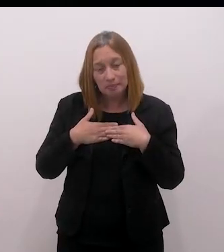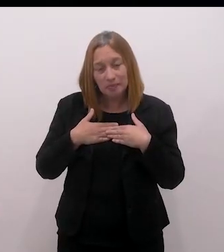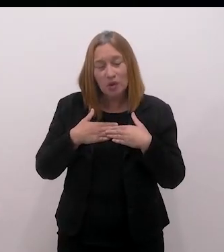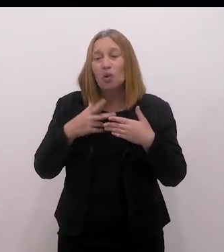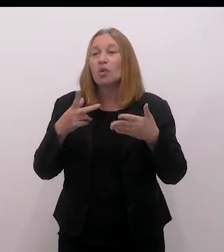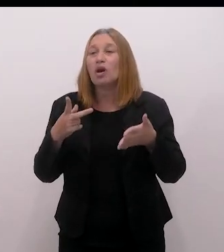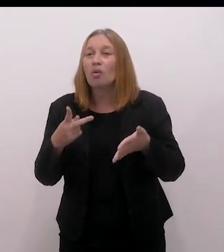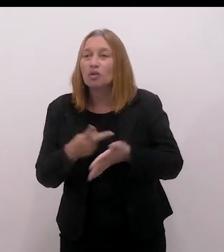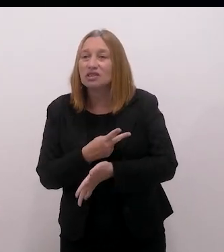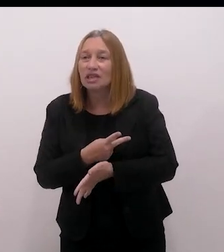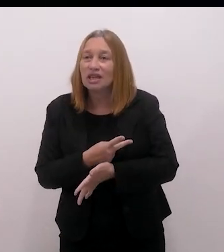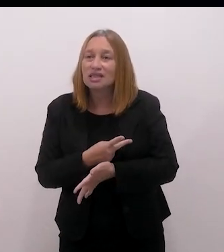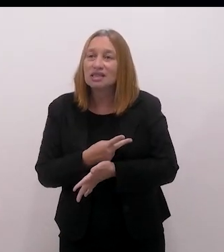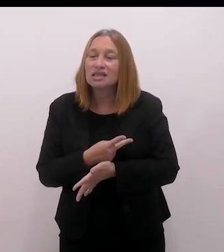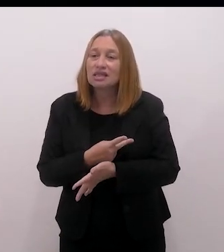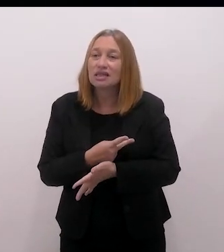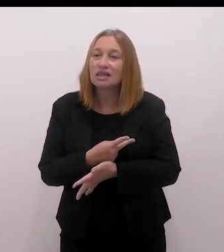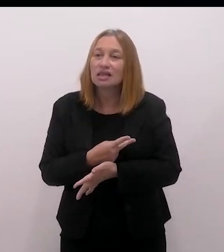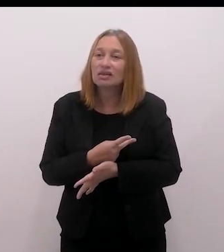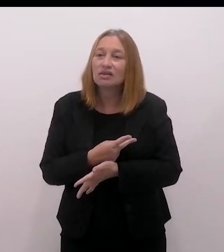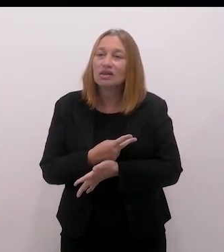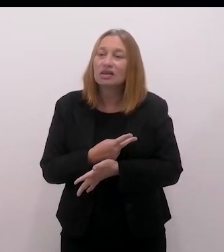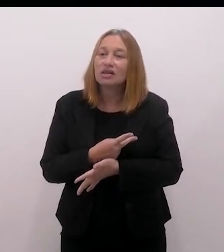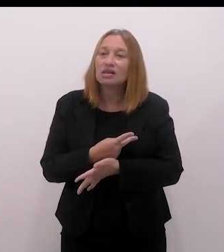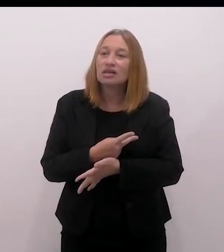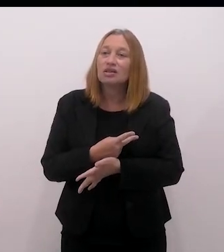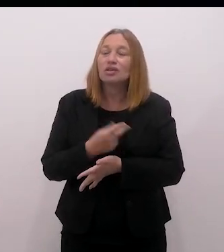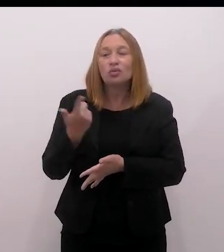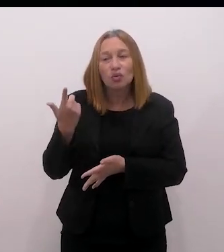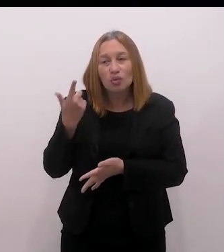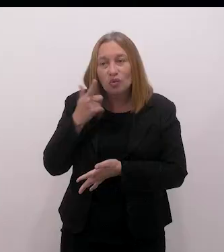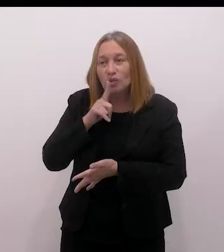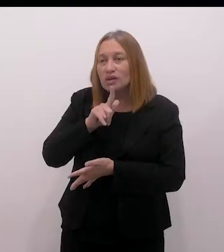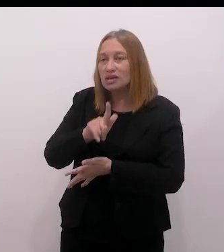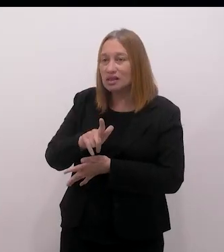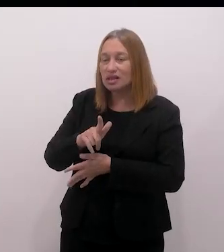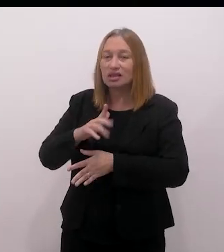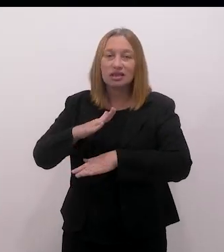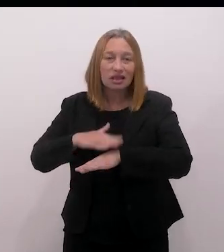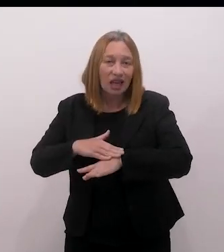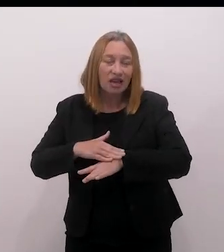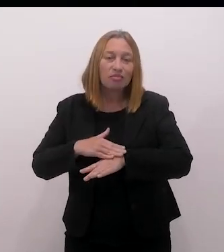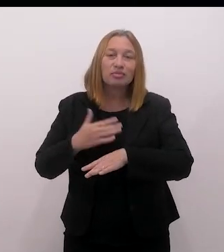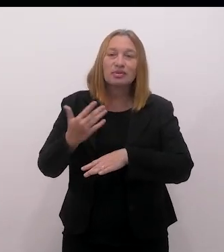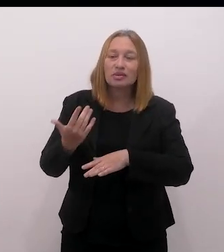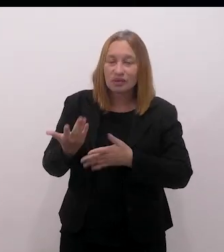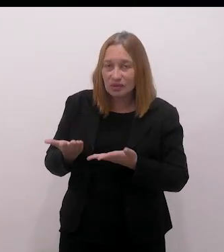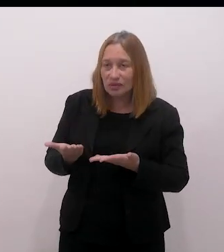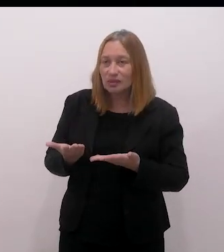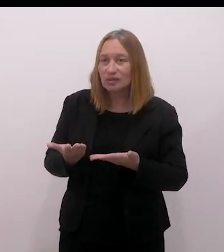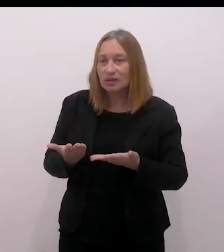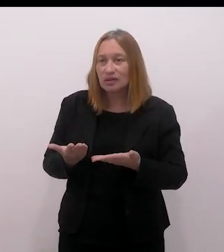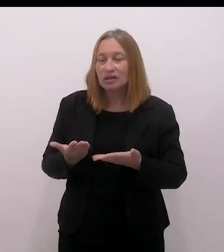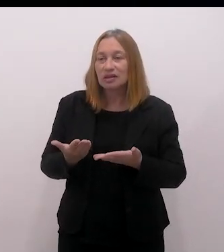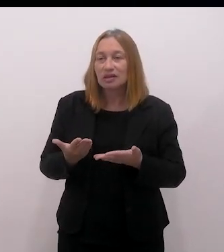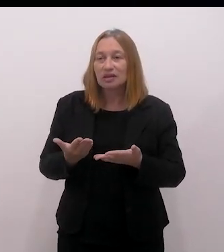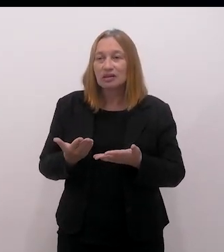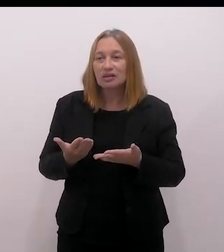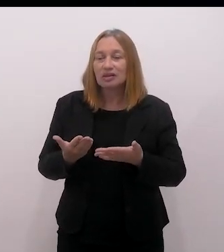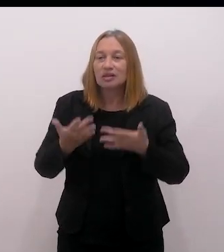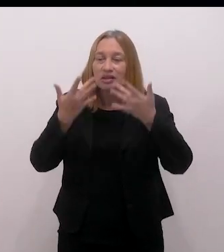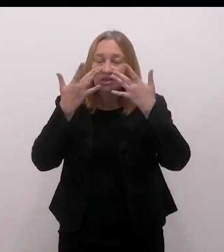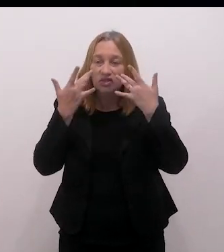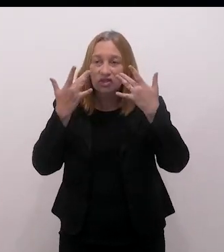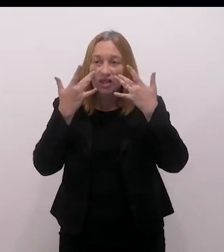caso, o que acontece é que, assim, eu tenho conseguido, de tempos em tempos,